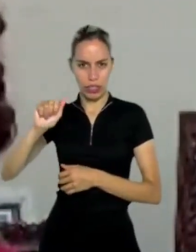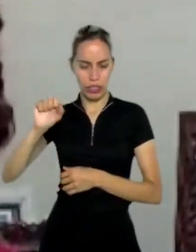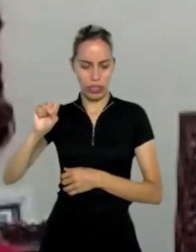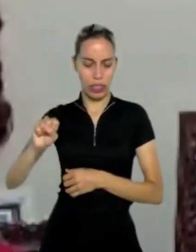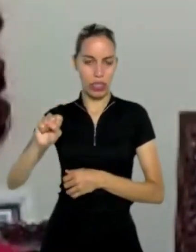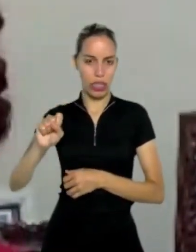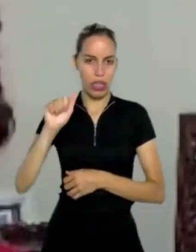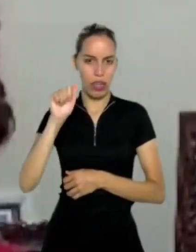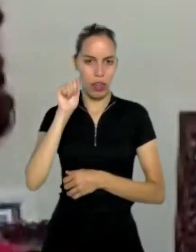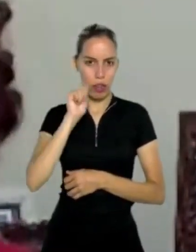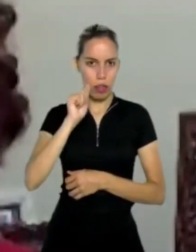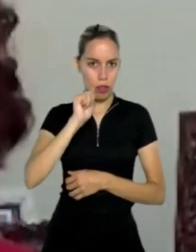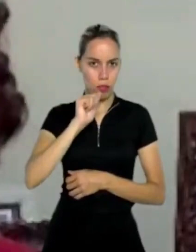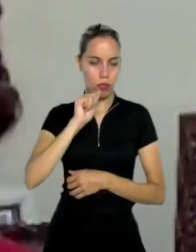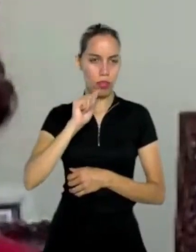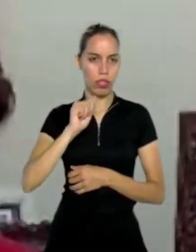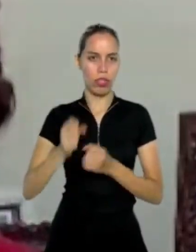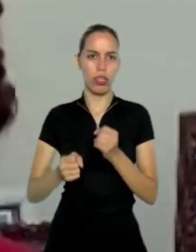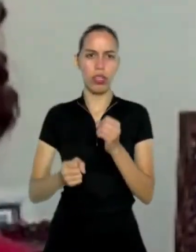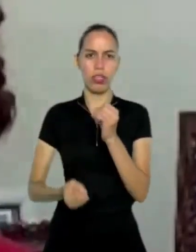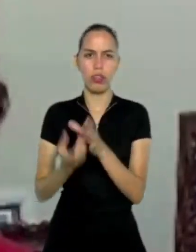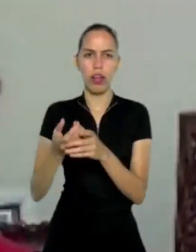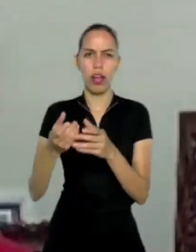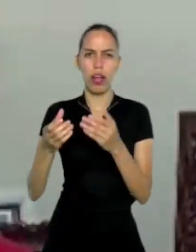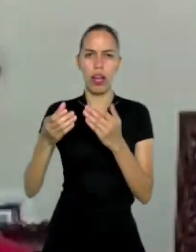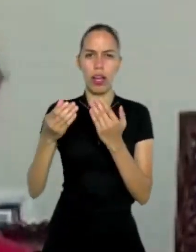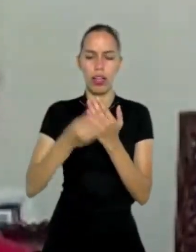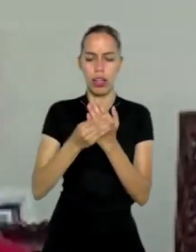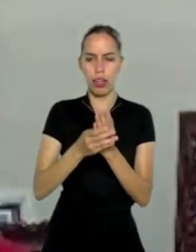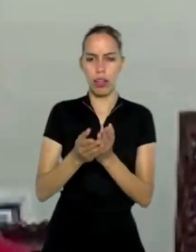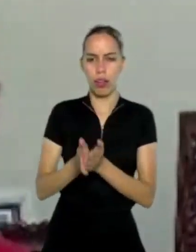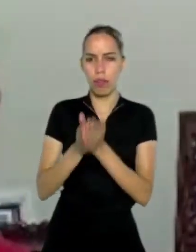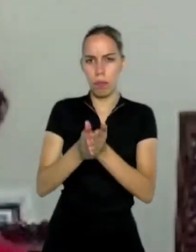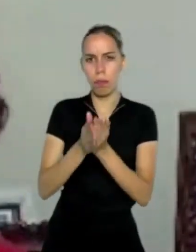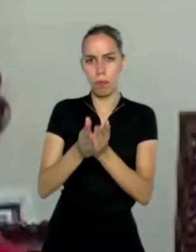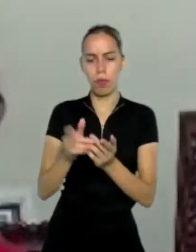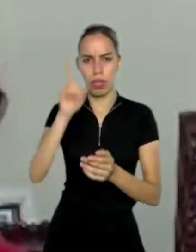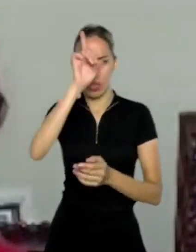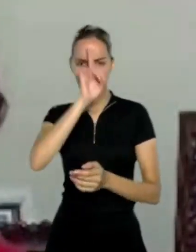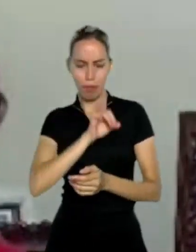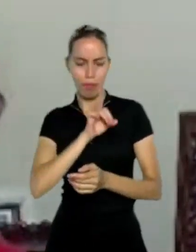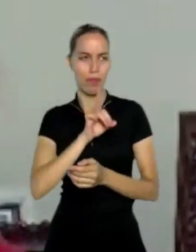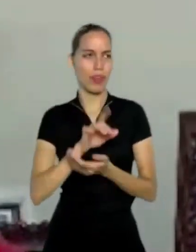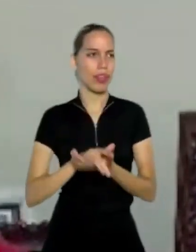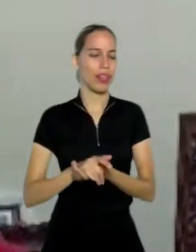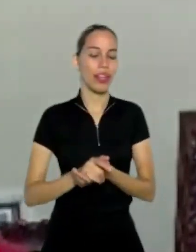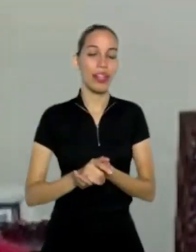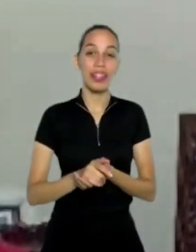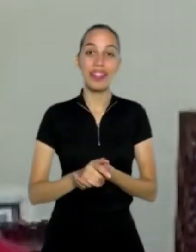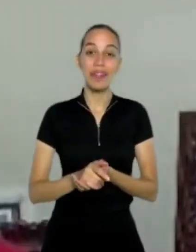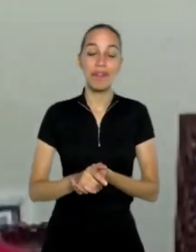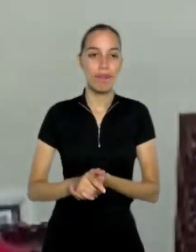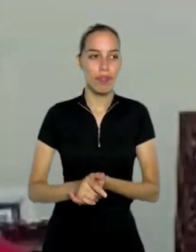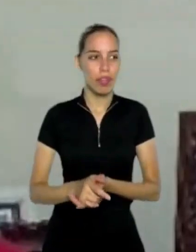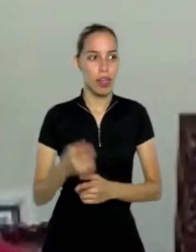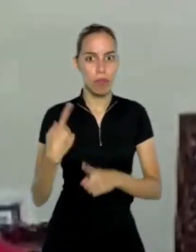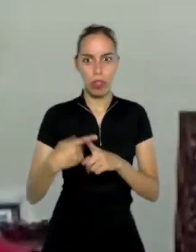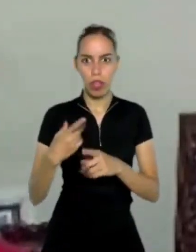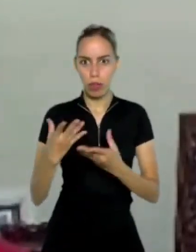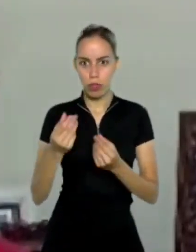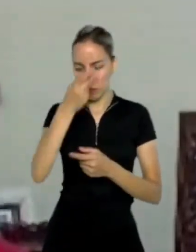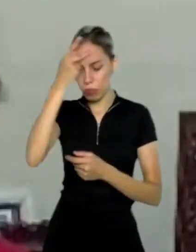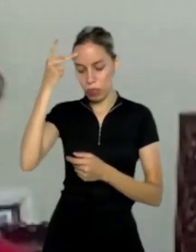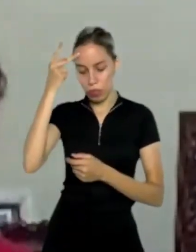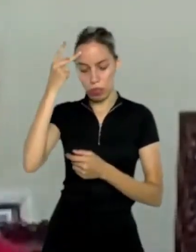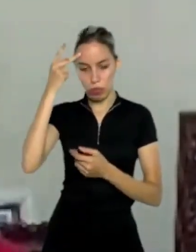da Noite, um livro que, né, povoou o imaginário de muitas pessoas, porque muita gente foi alfabetizada por